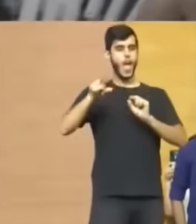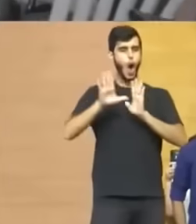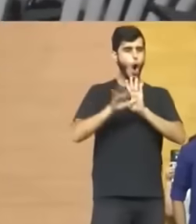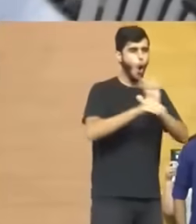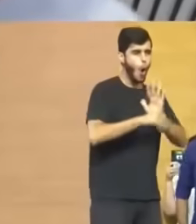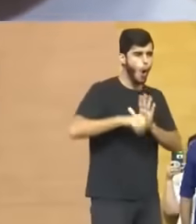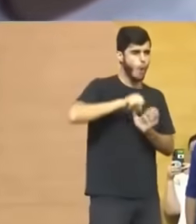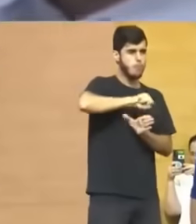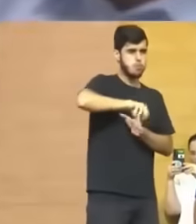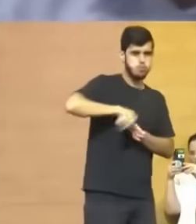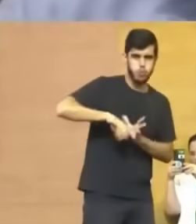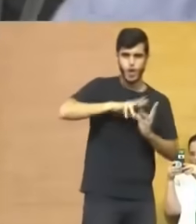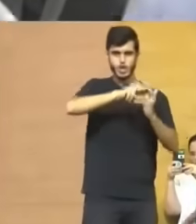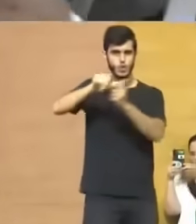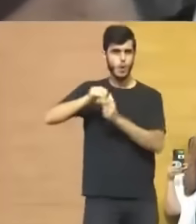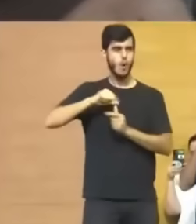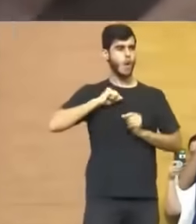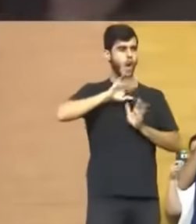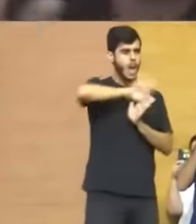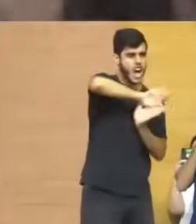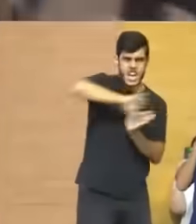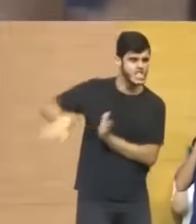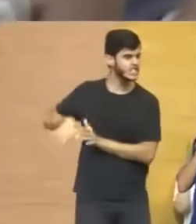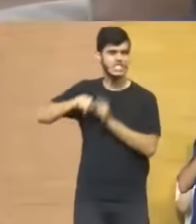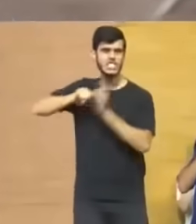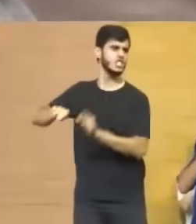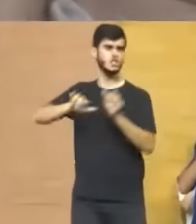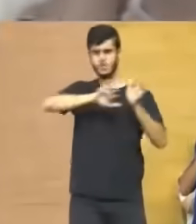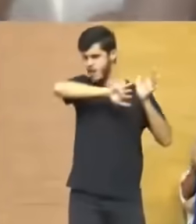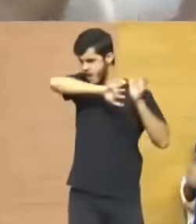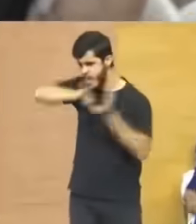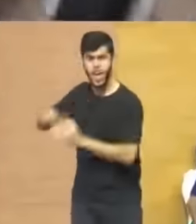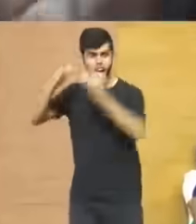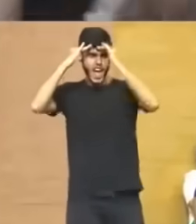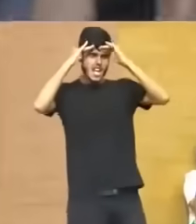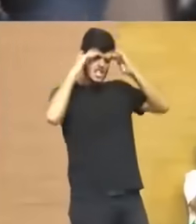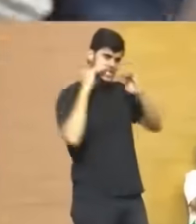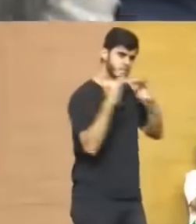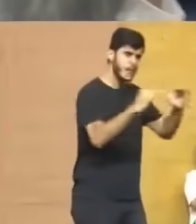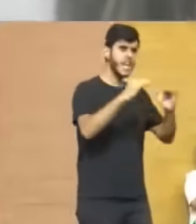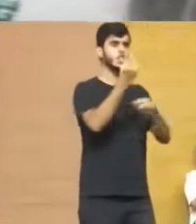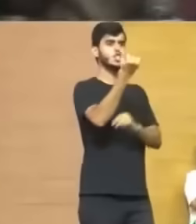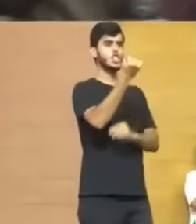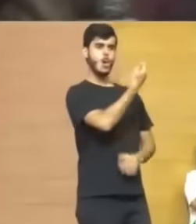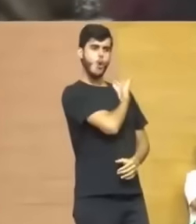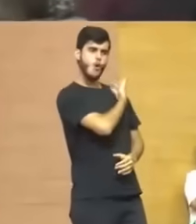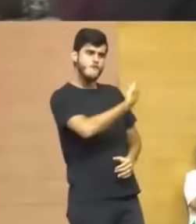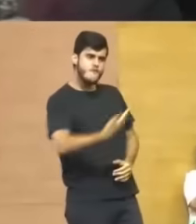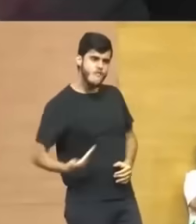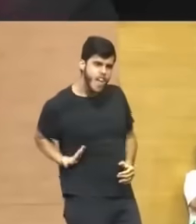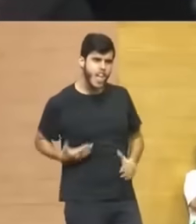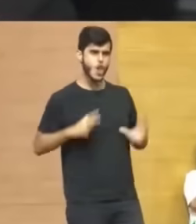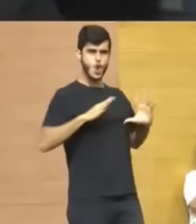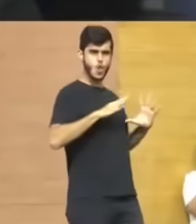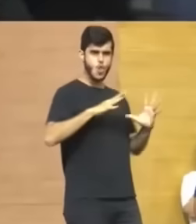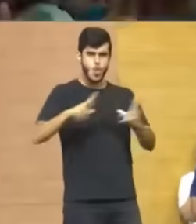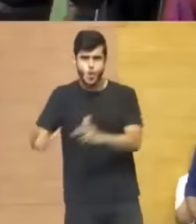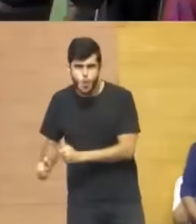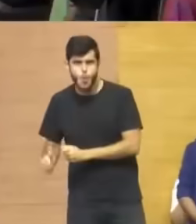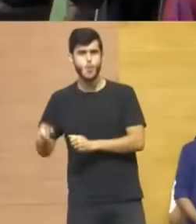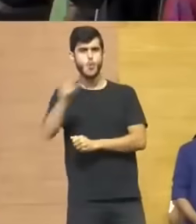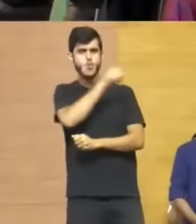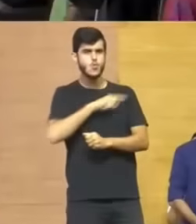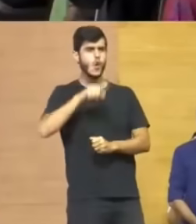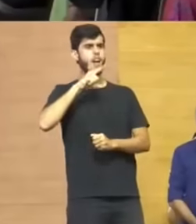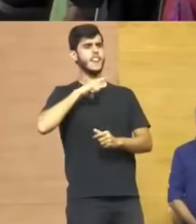não fazer loteamento em ministérios. É só você respeitar o dinheiro público, que tem dinheiro,